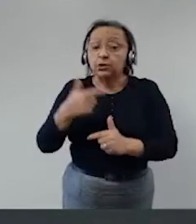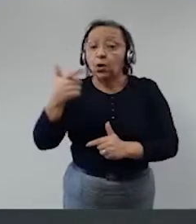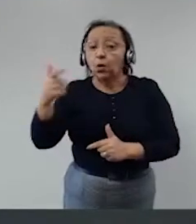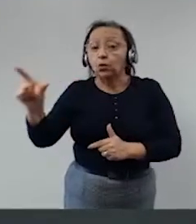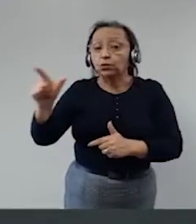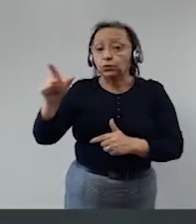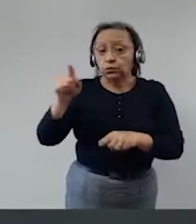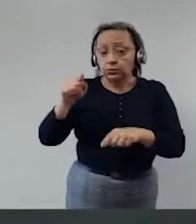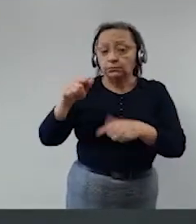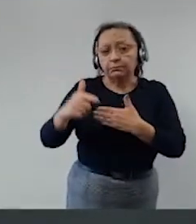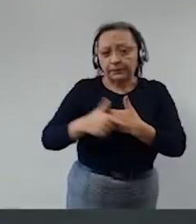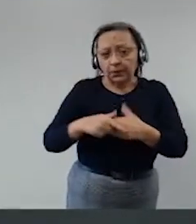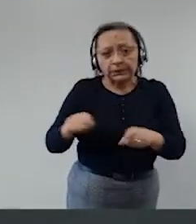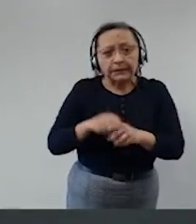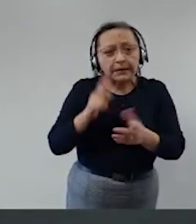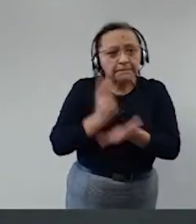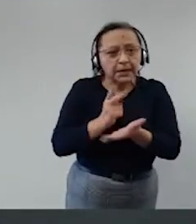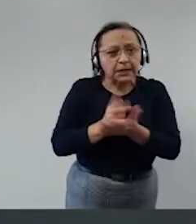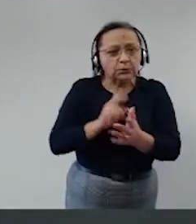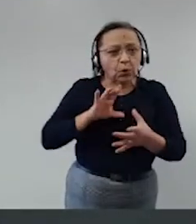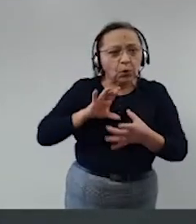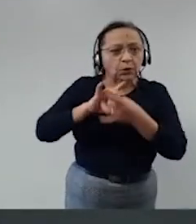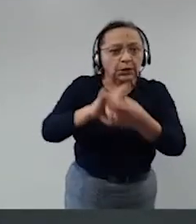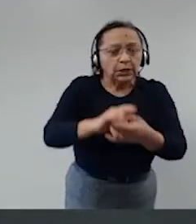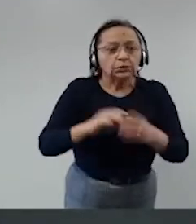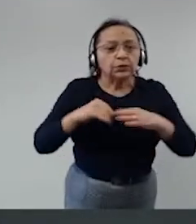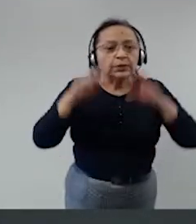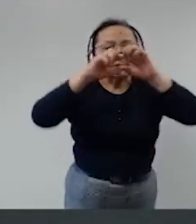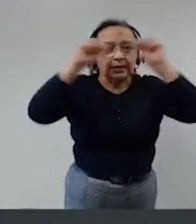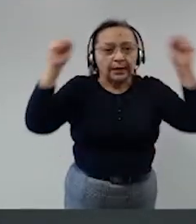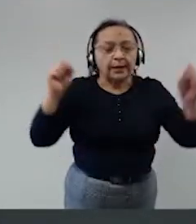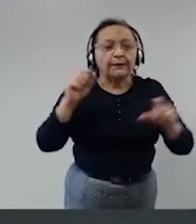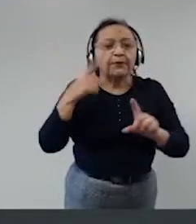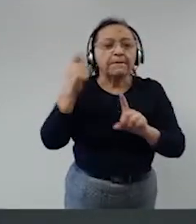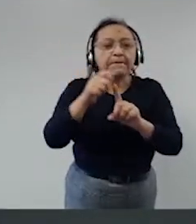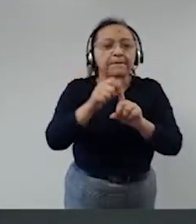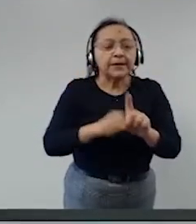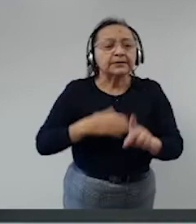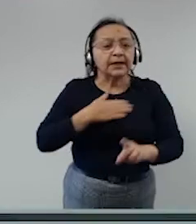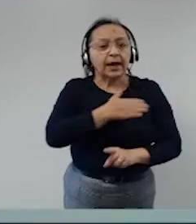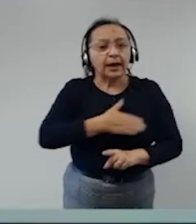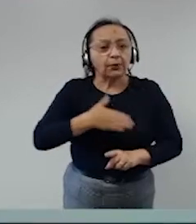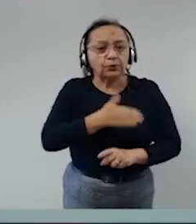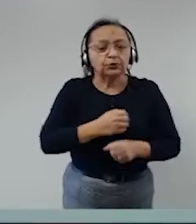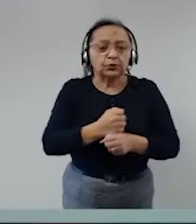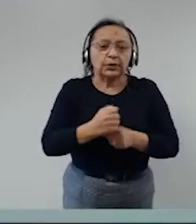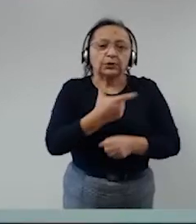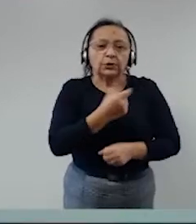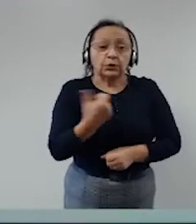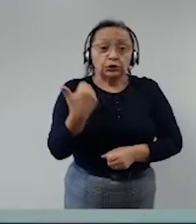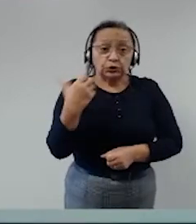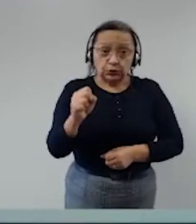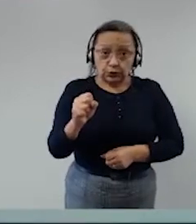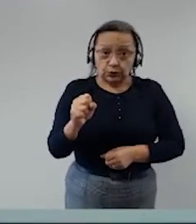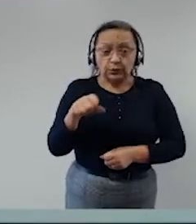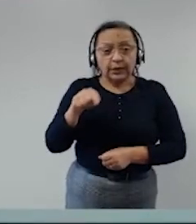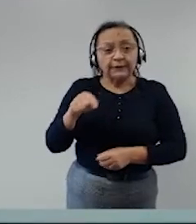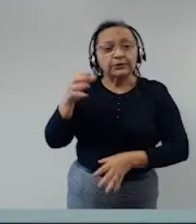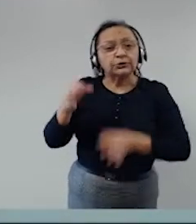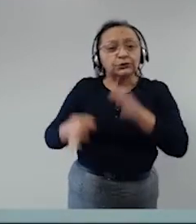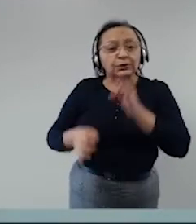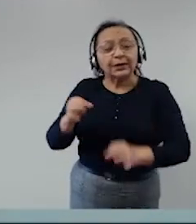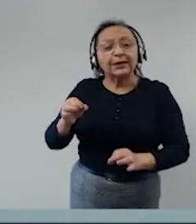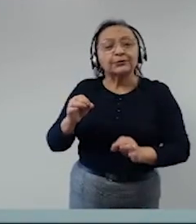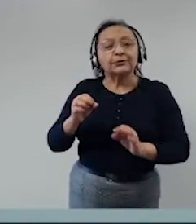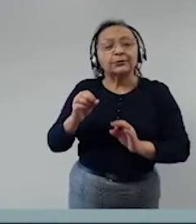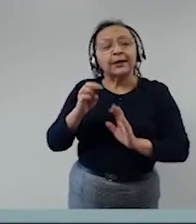nessa linha do STF, quando em agosto de 2018, julgando a ADPF